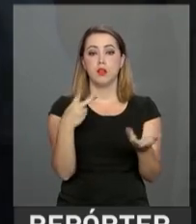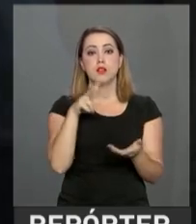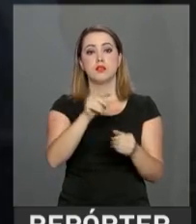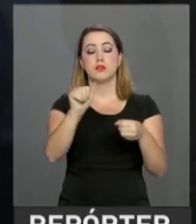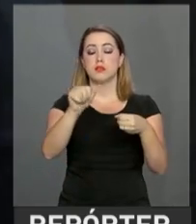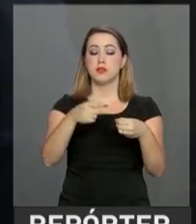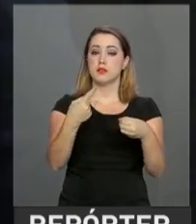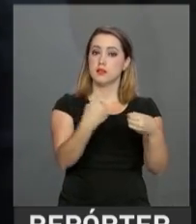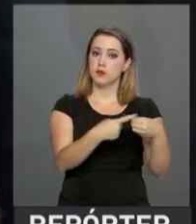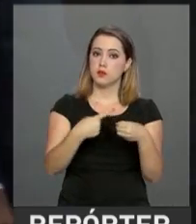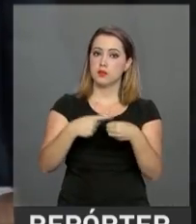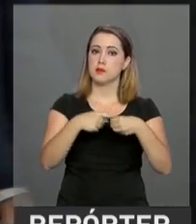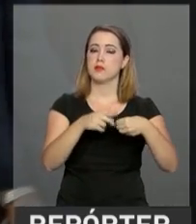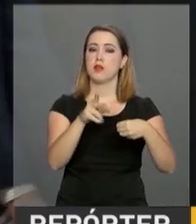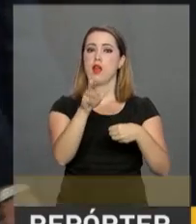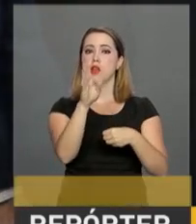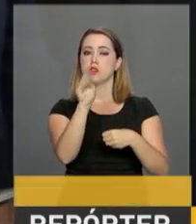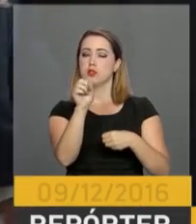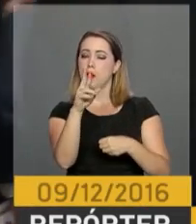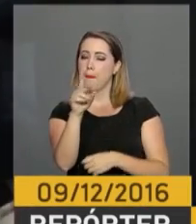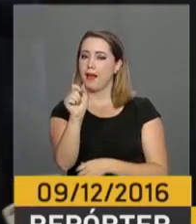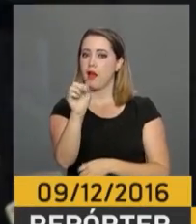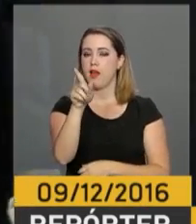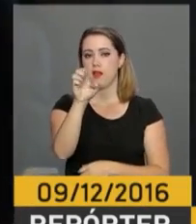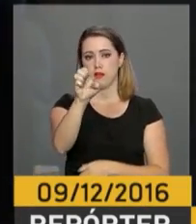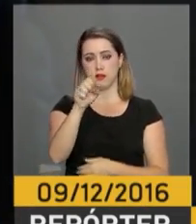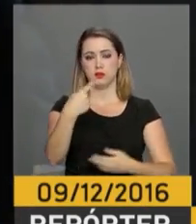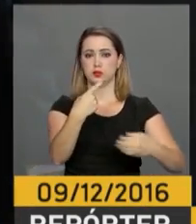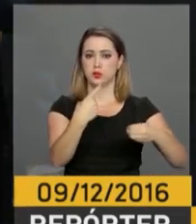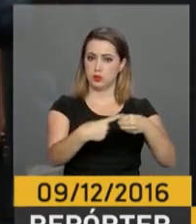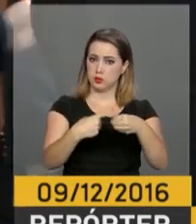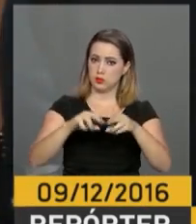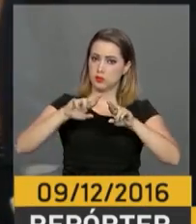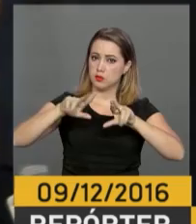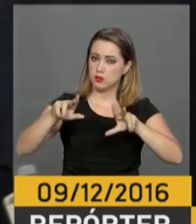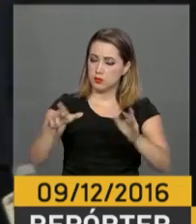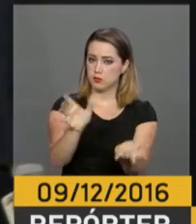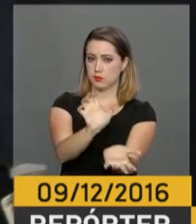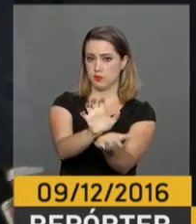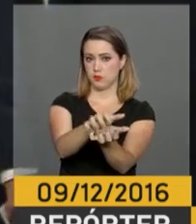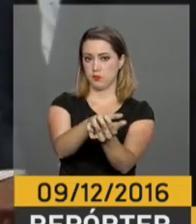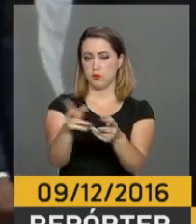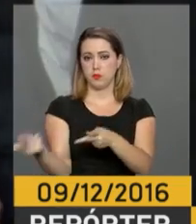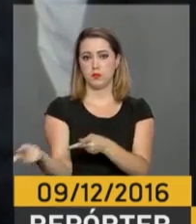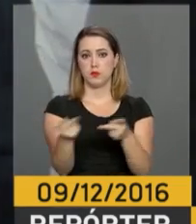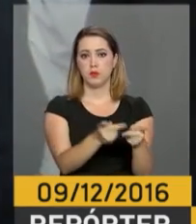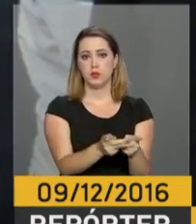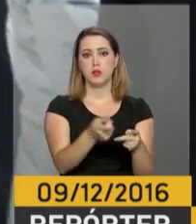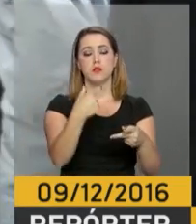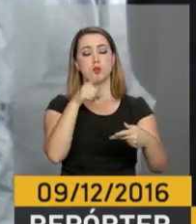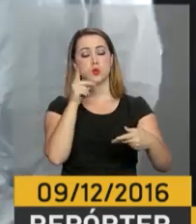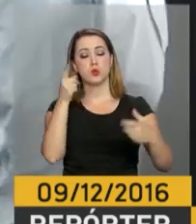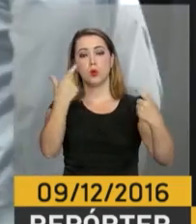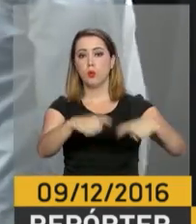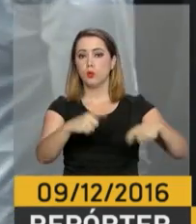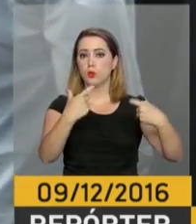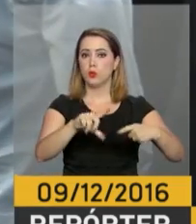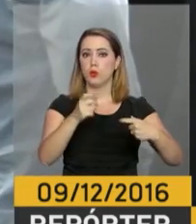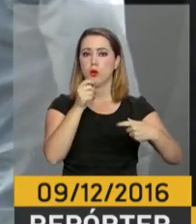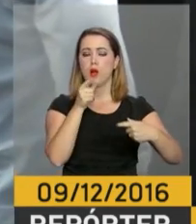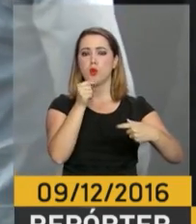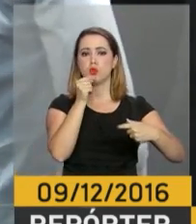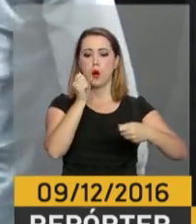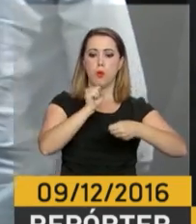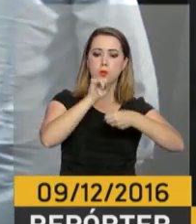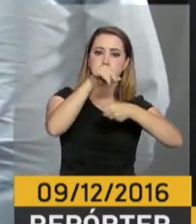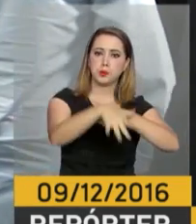município de Surubim, em Pernambuco, e no município de Floresta, também em Pernambuco, visitou a estação de bombeamento e o reservatório